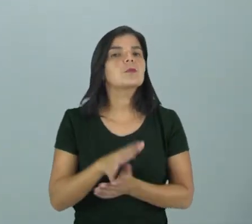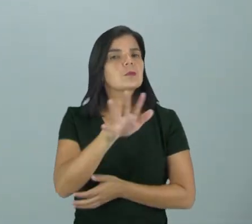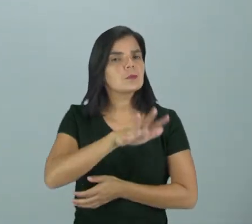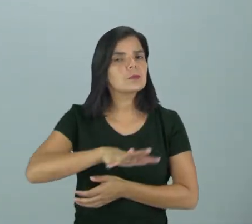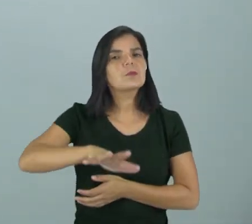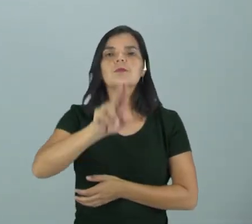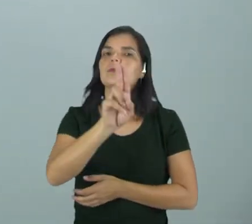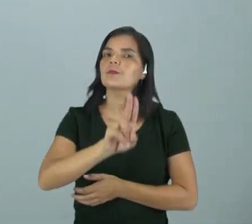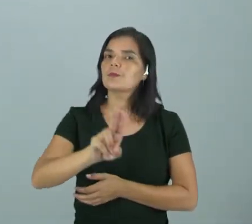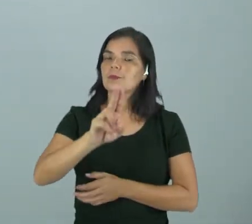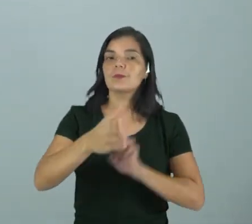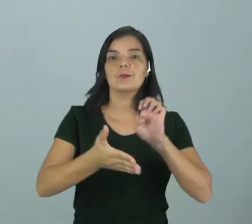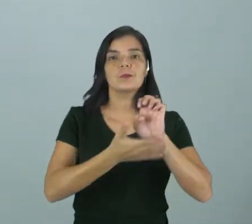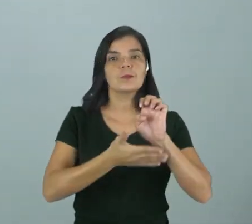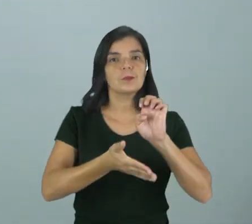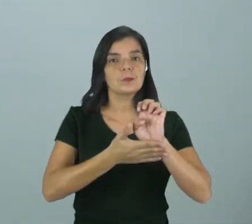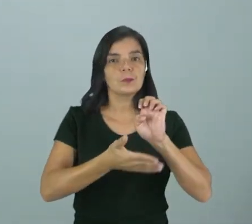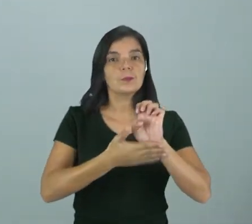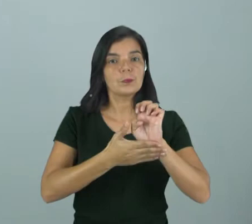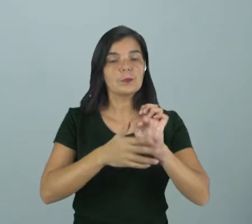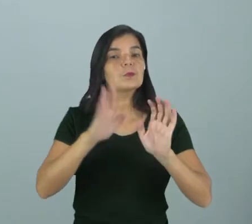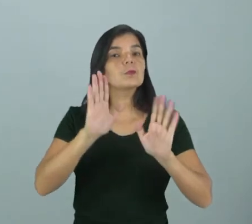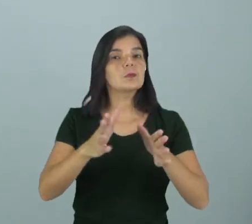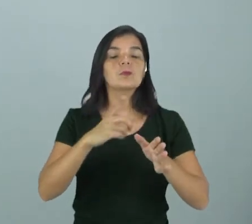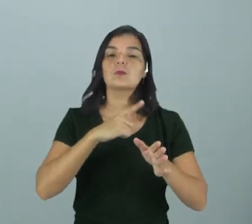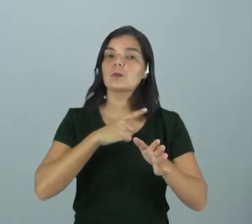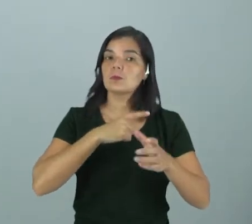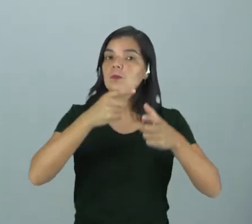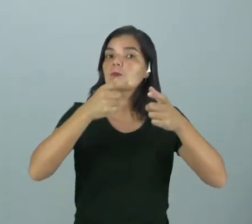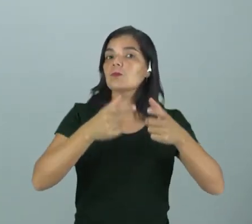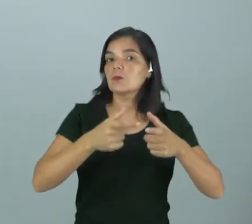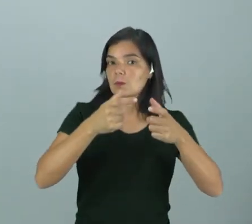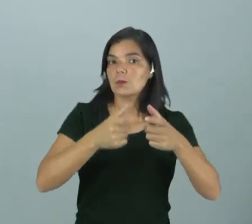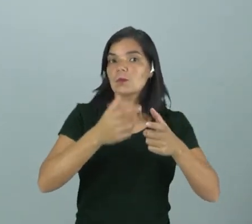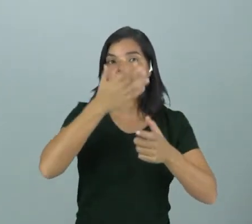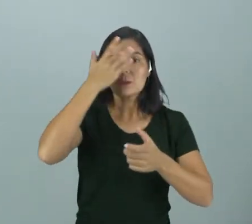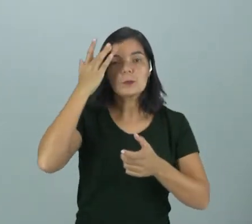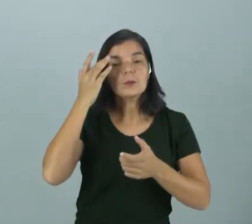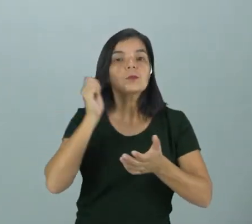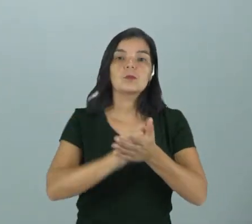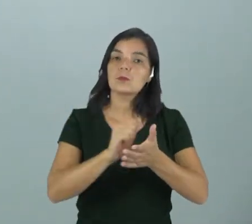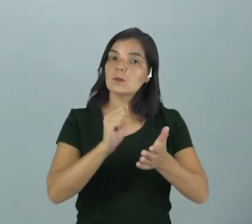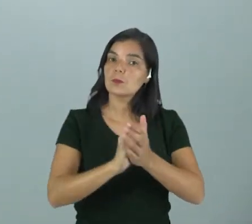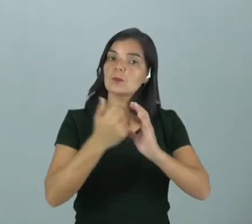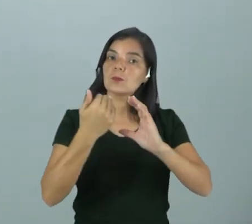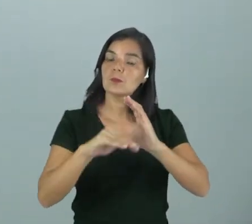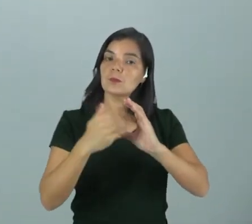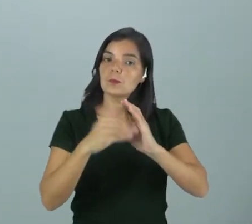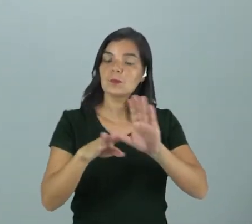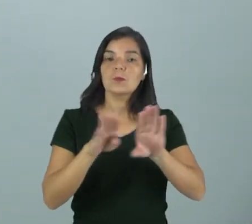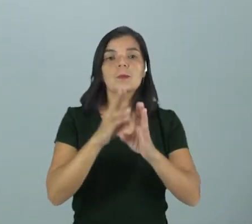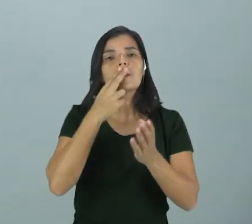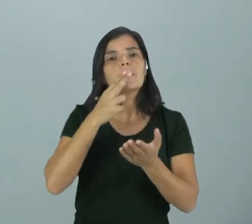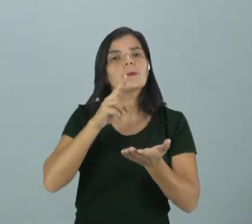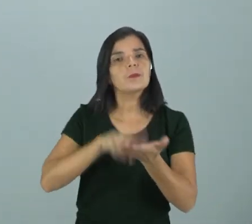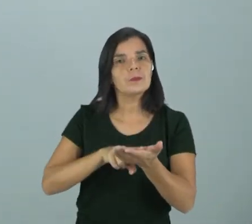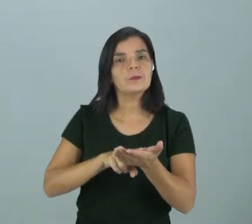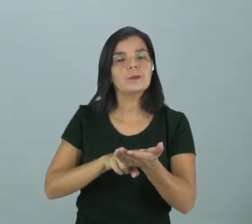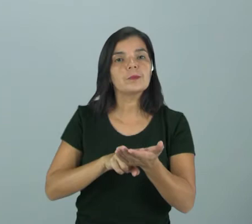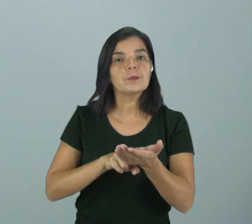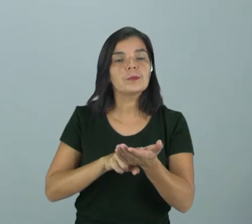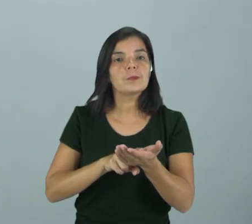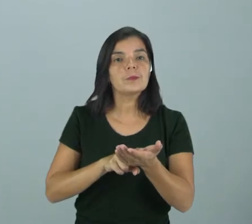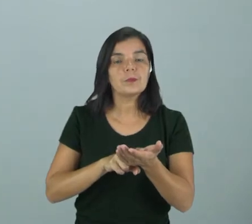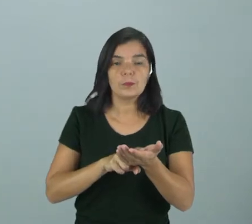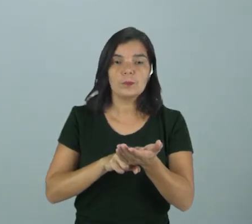geralmente você utiliza o e-mail. No e-mail já vem o espaço do remetente e do destinatário, mas na carta,